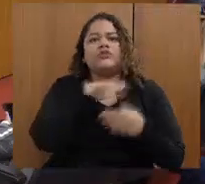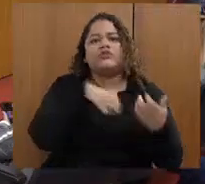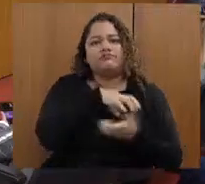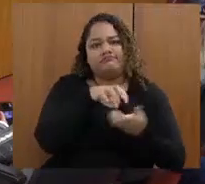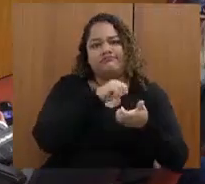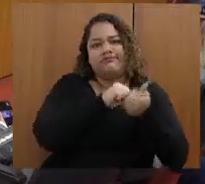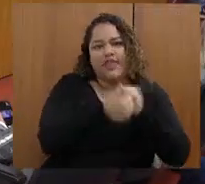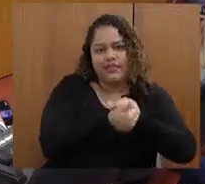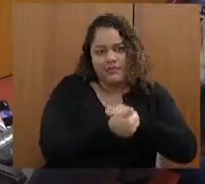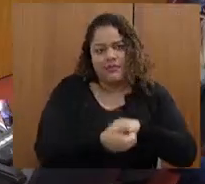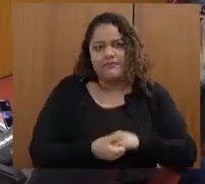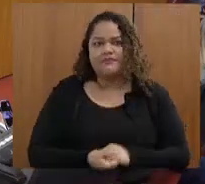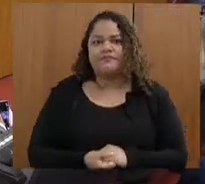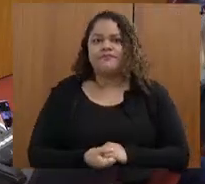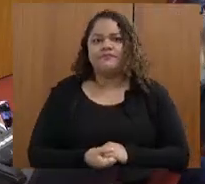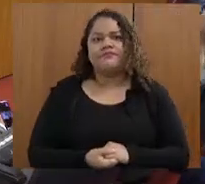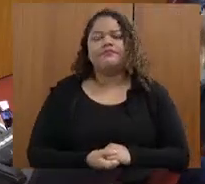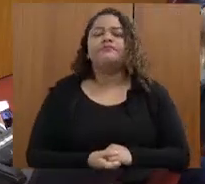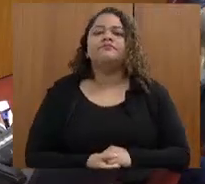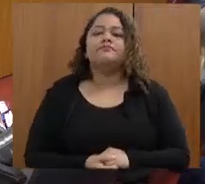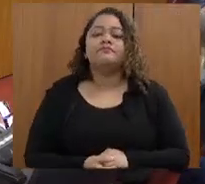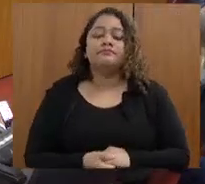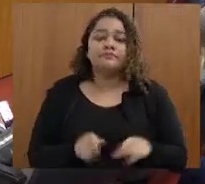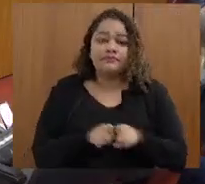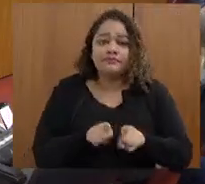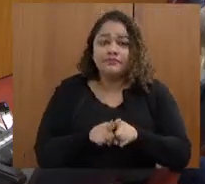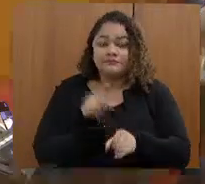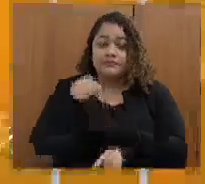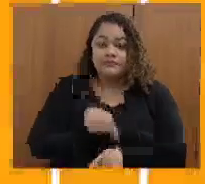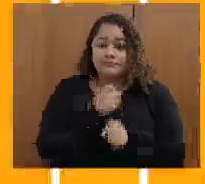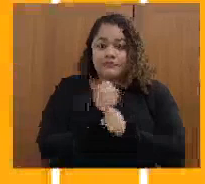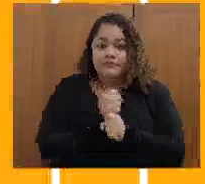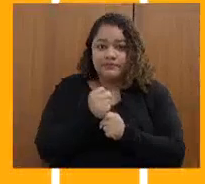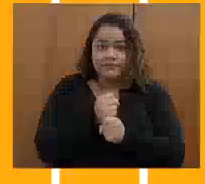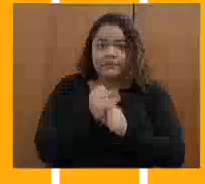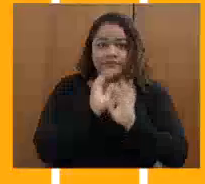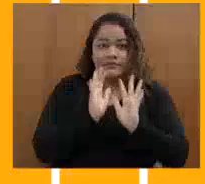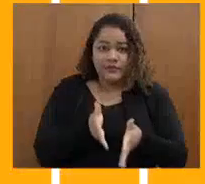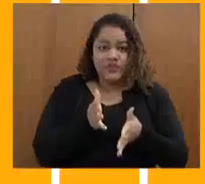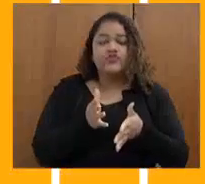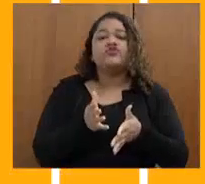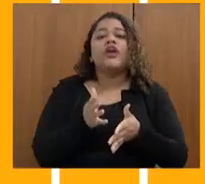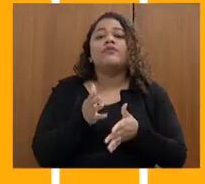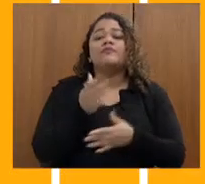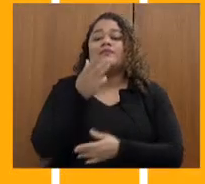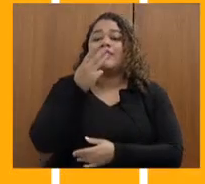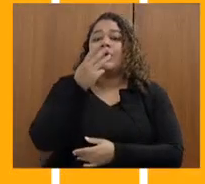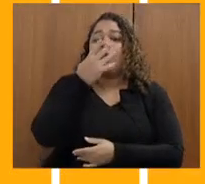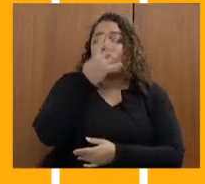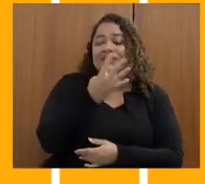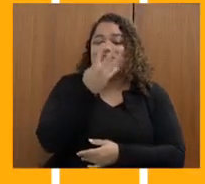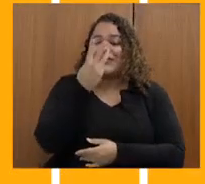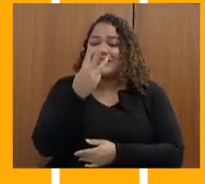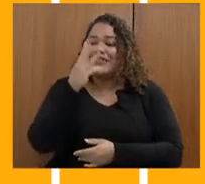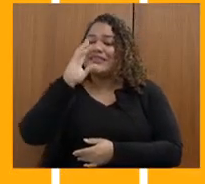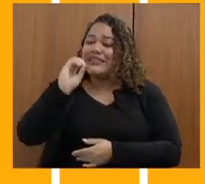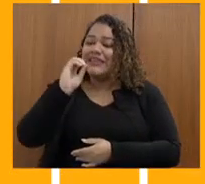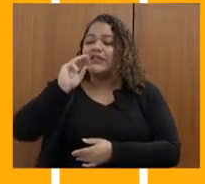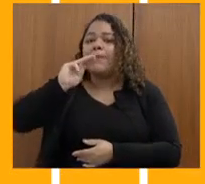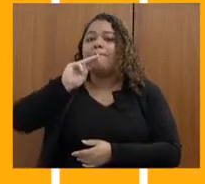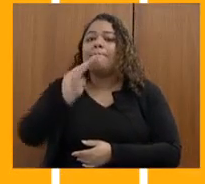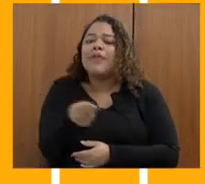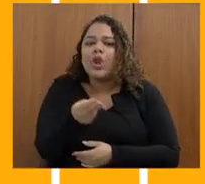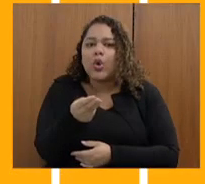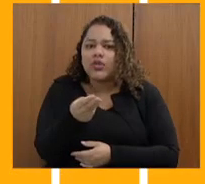Além disso durante este ano nós já destinamos 430 milhões das nossas escolas